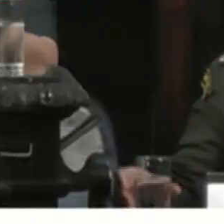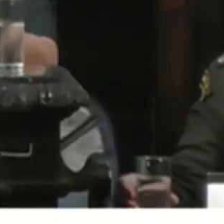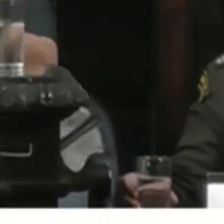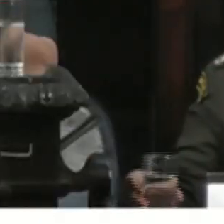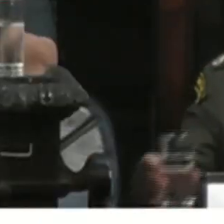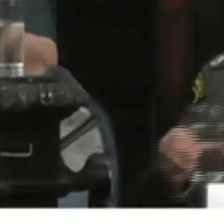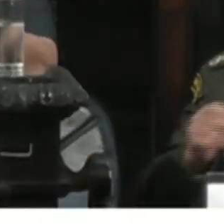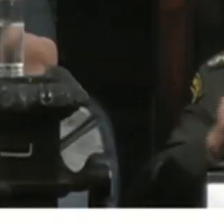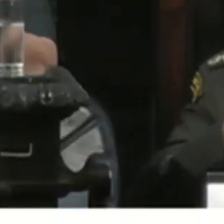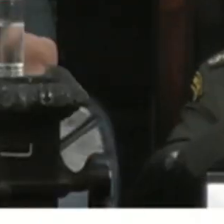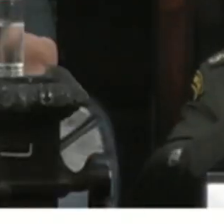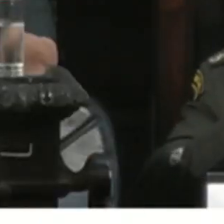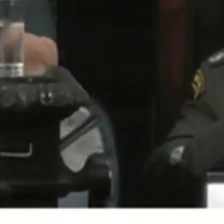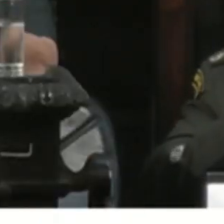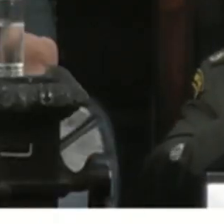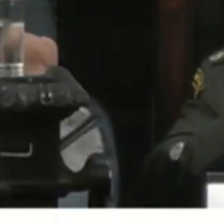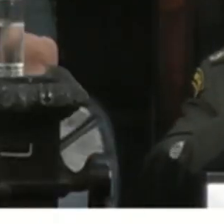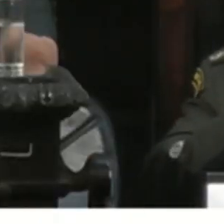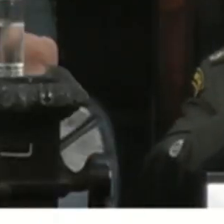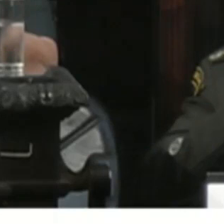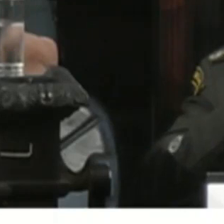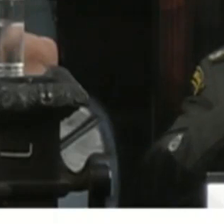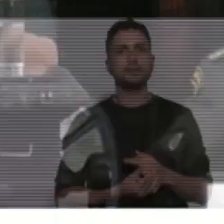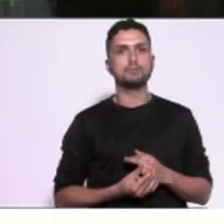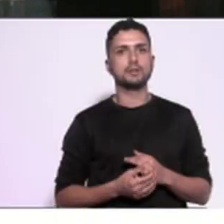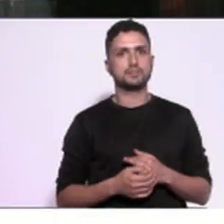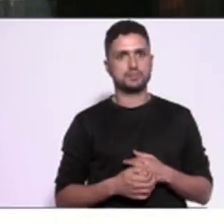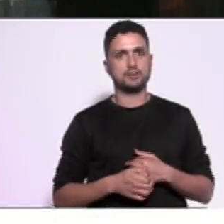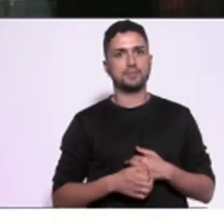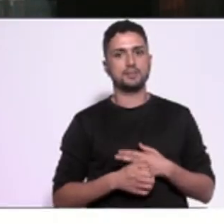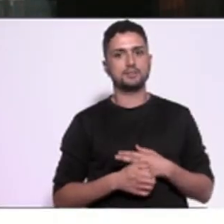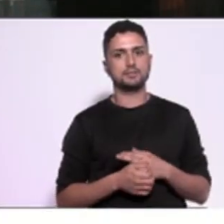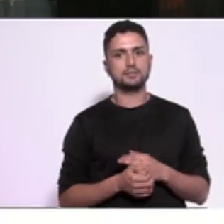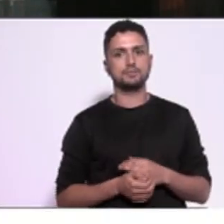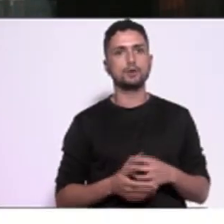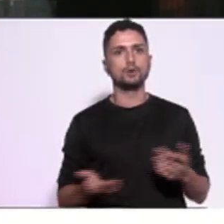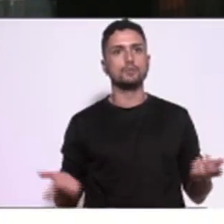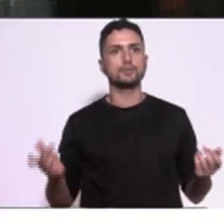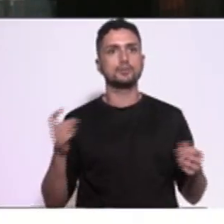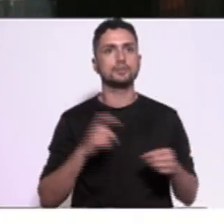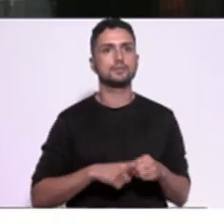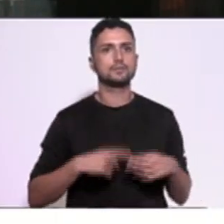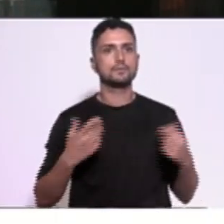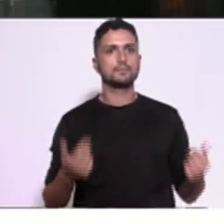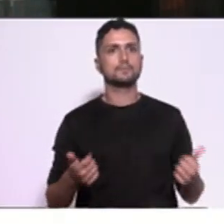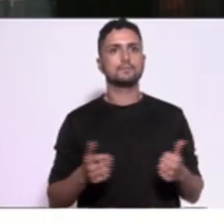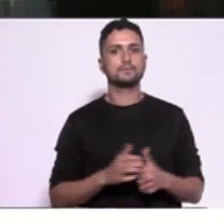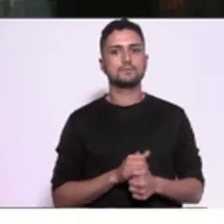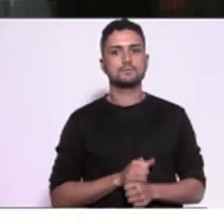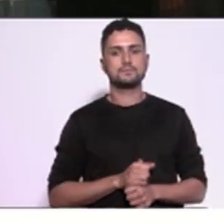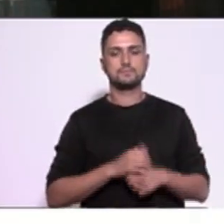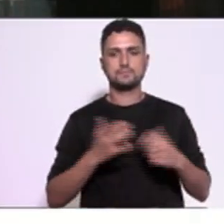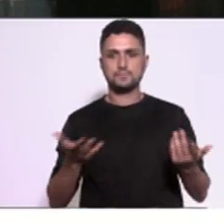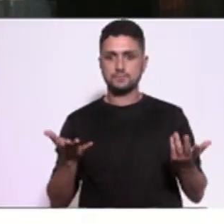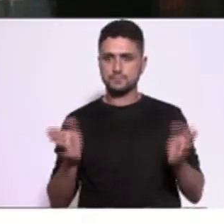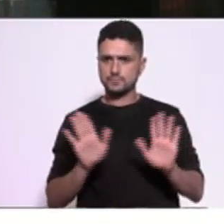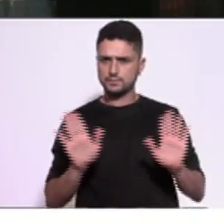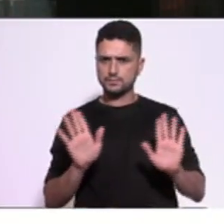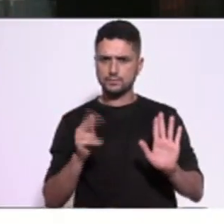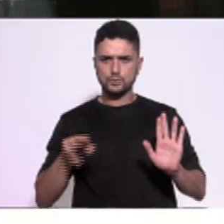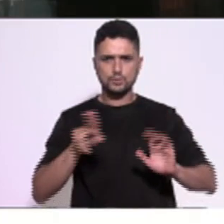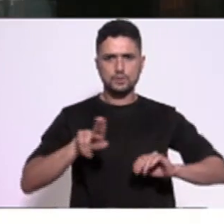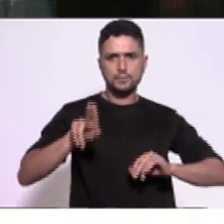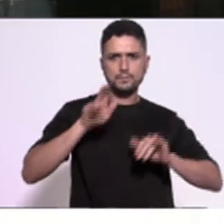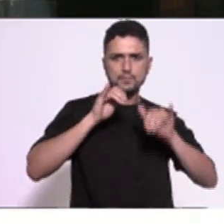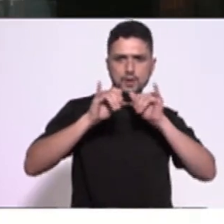Iniciarei com breves palavras, porque jamais ousaria de